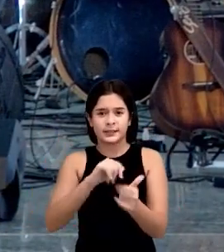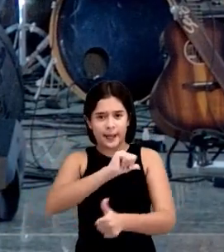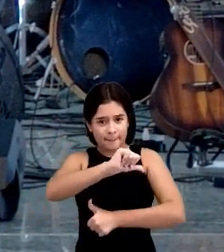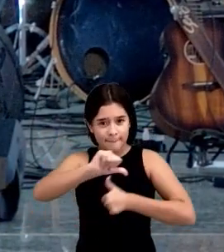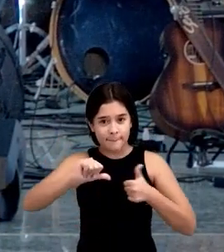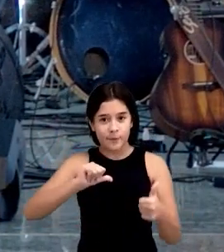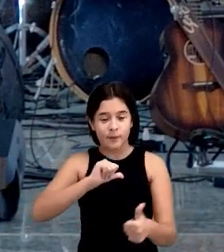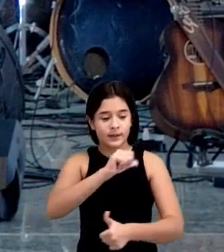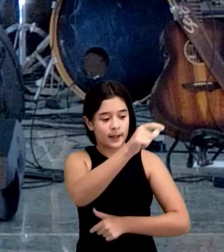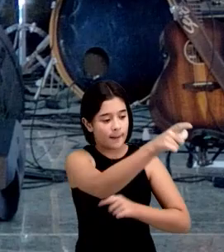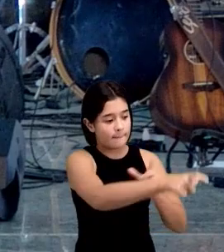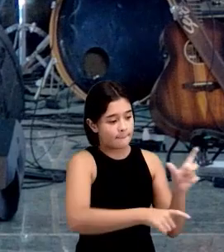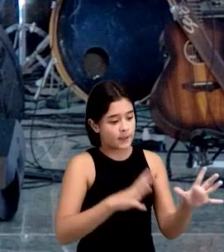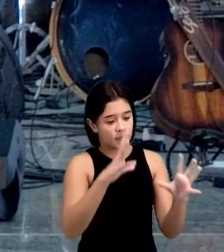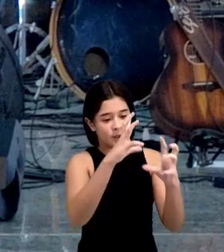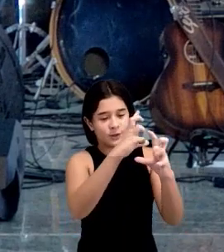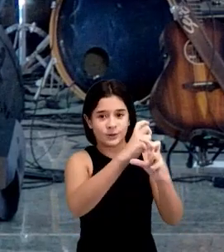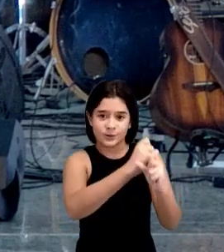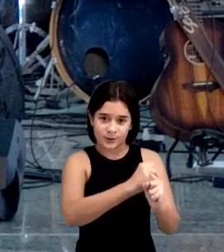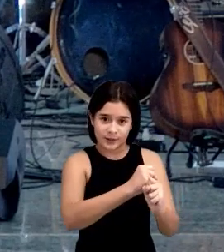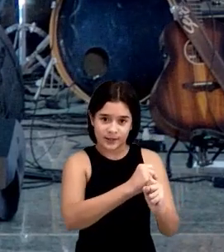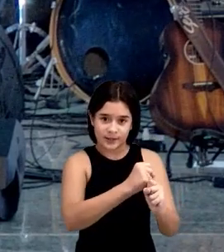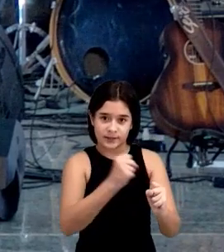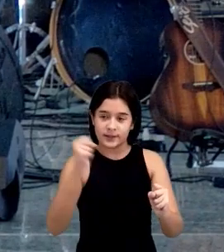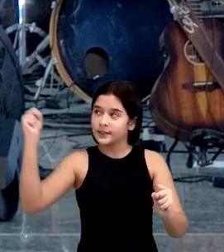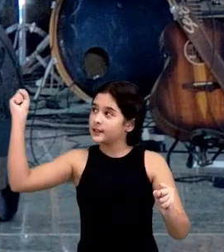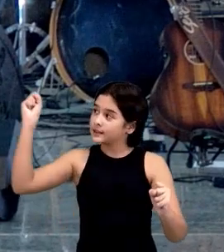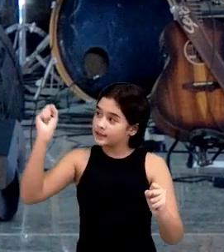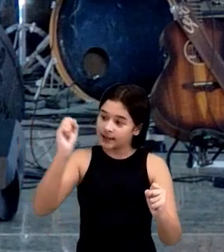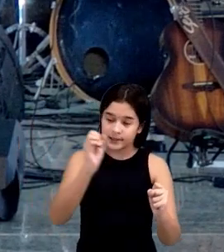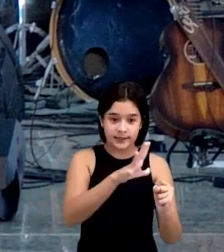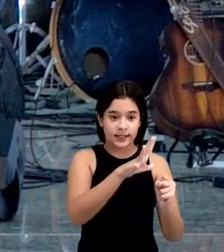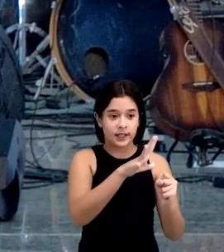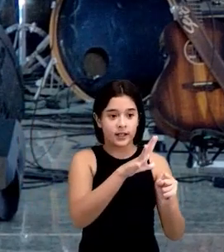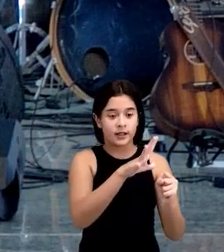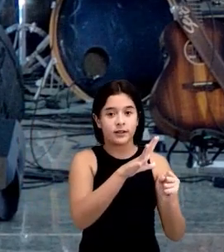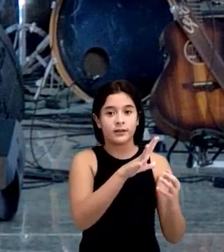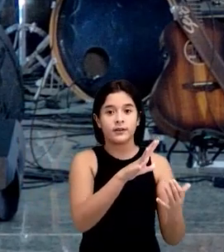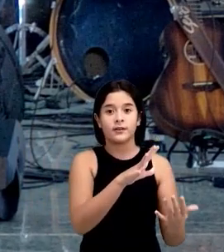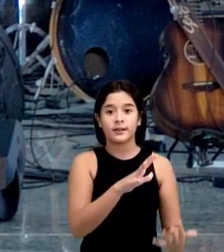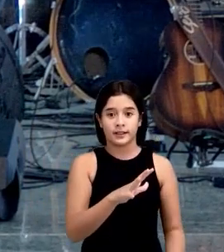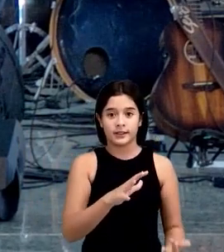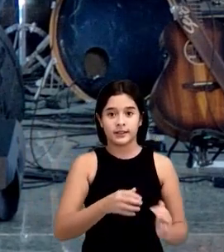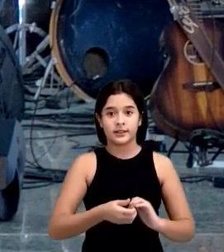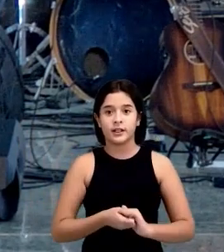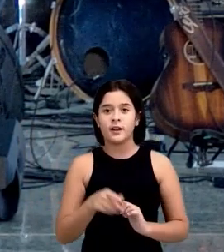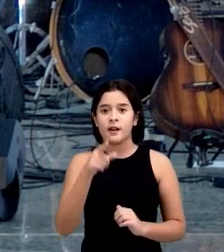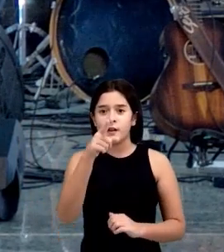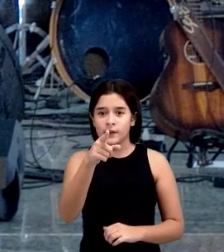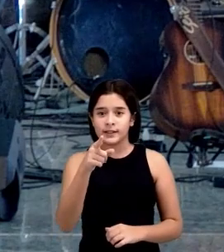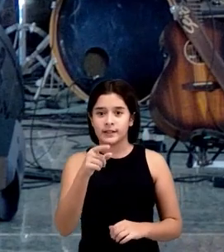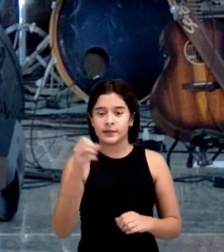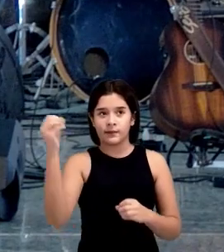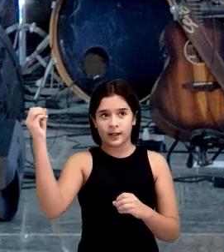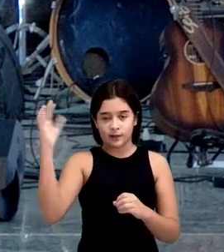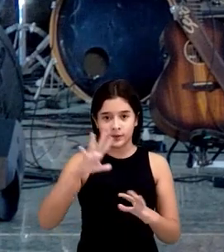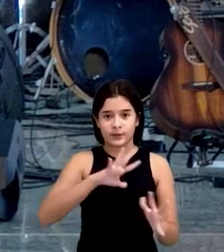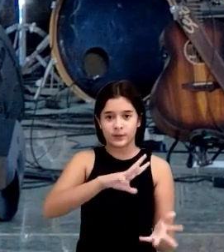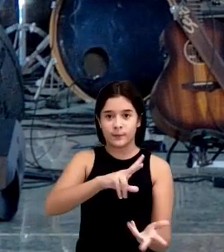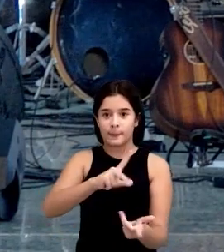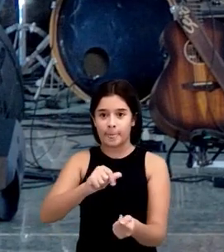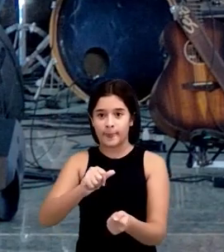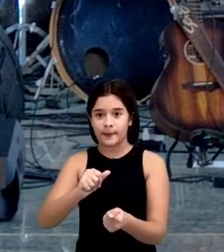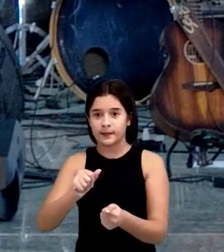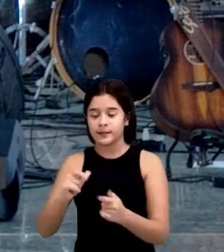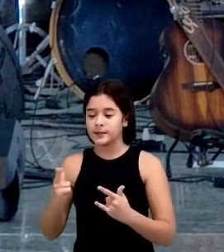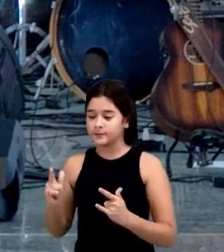Vocês são a luz do mundo, não se pode esconder uma cidade construída sobre um monte. Olha a ilustração, é a